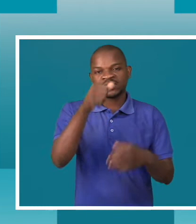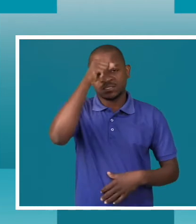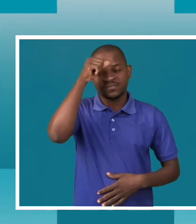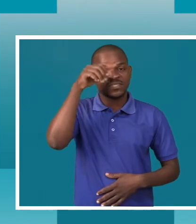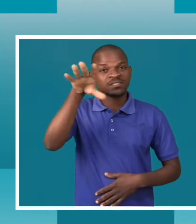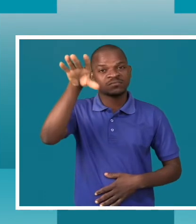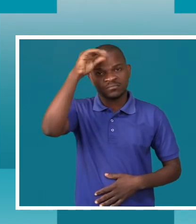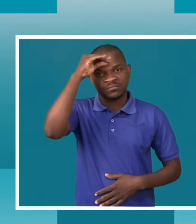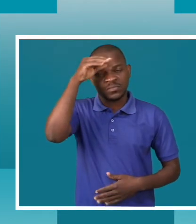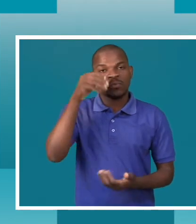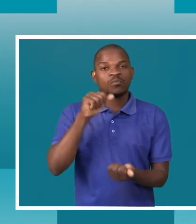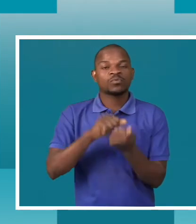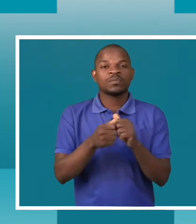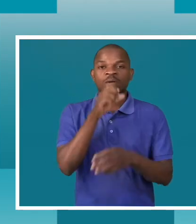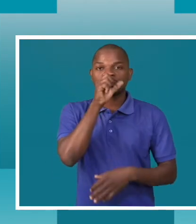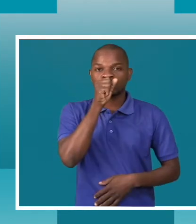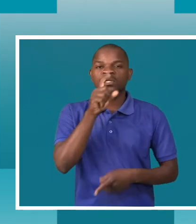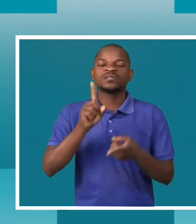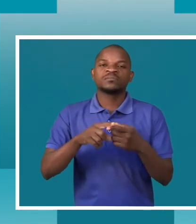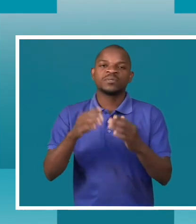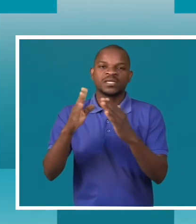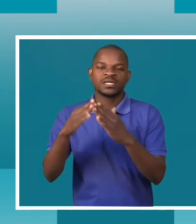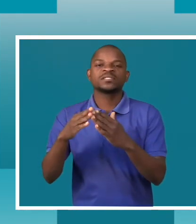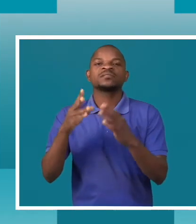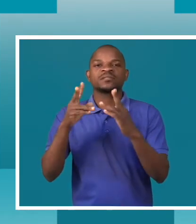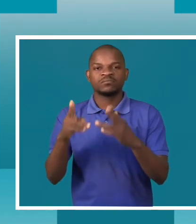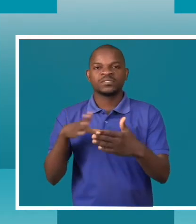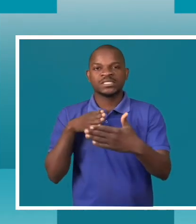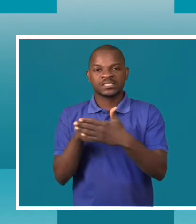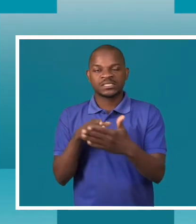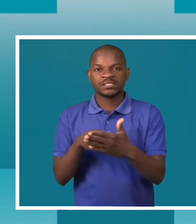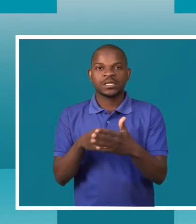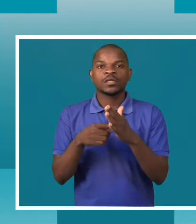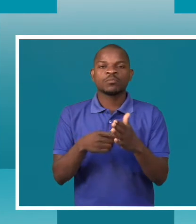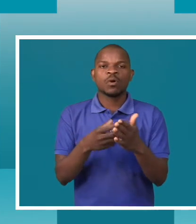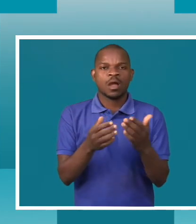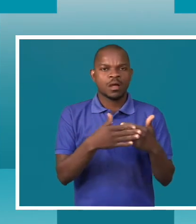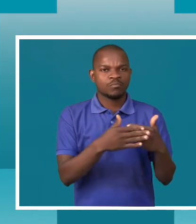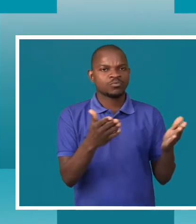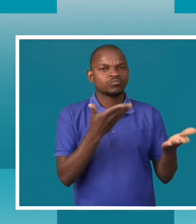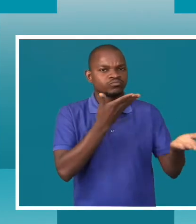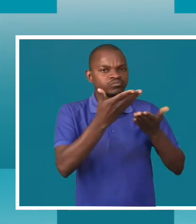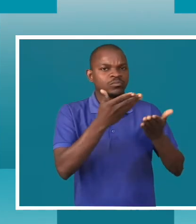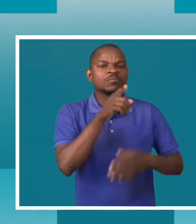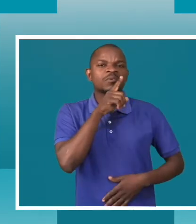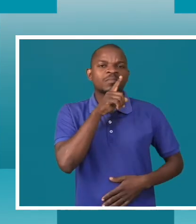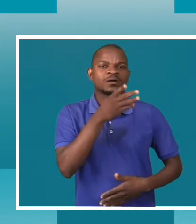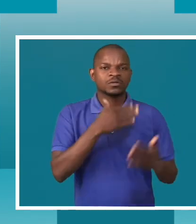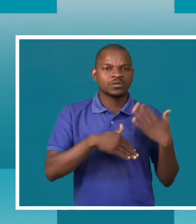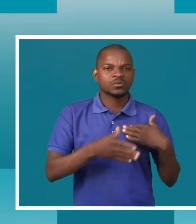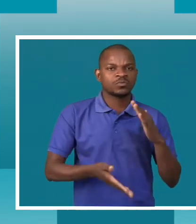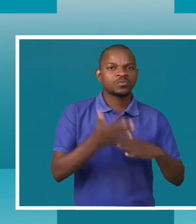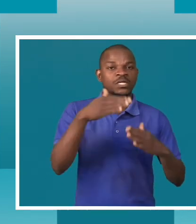as crianças não têm essa oportunidade, não têm essa chance de poder dizer, ah, pai, quero começar a vida sexual. Tem medo de